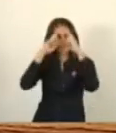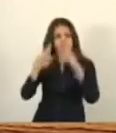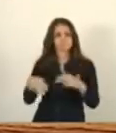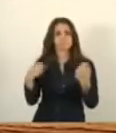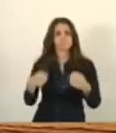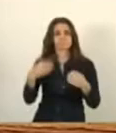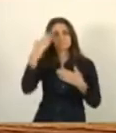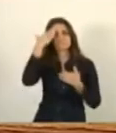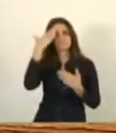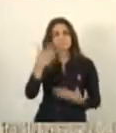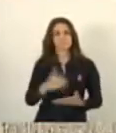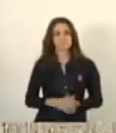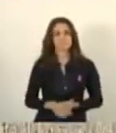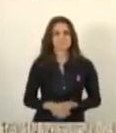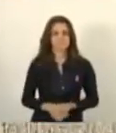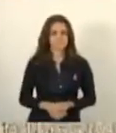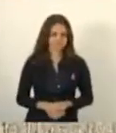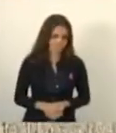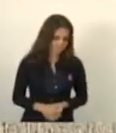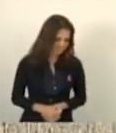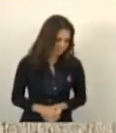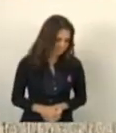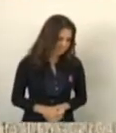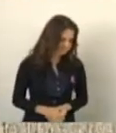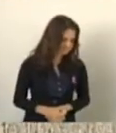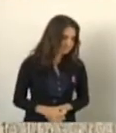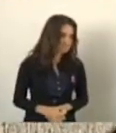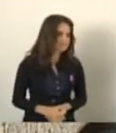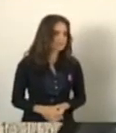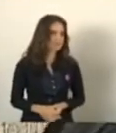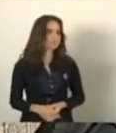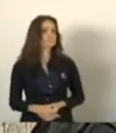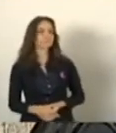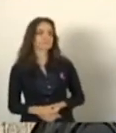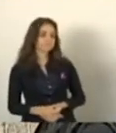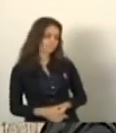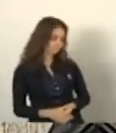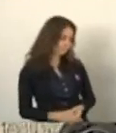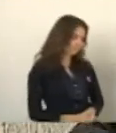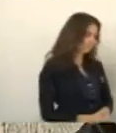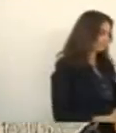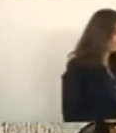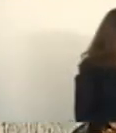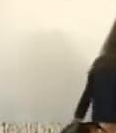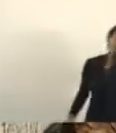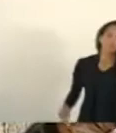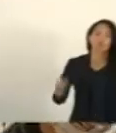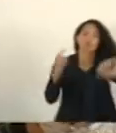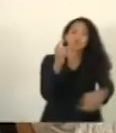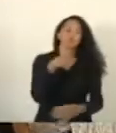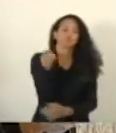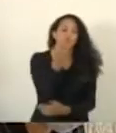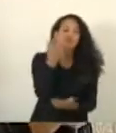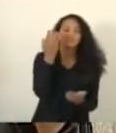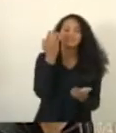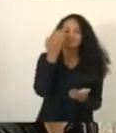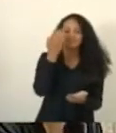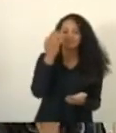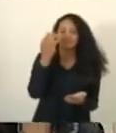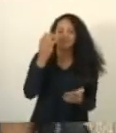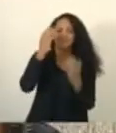respeitadas. Muito obrigado, senhor presidente. Nós que agradecemos. Com a palavra agora, o deputado